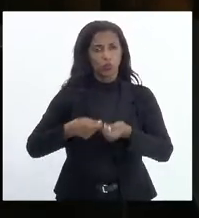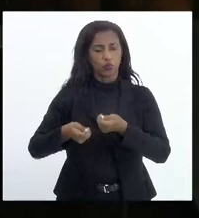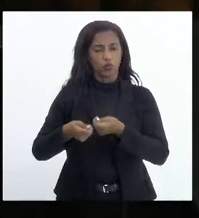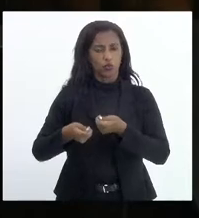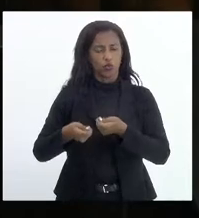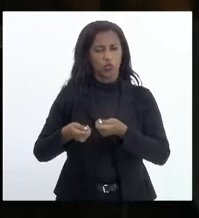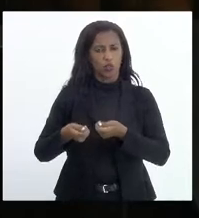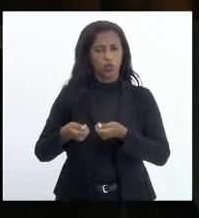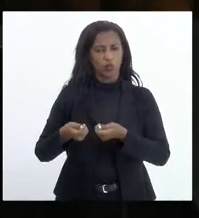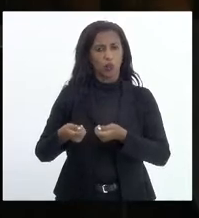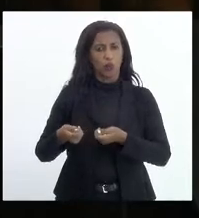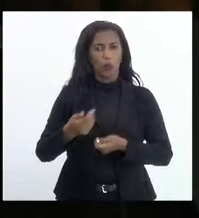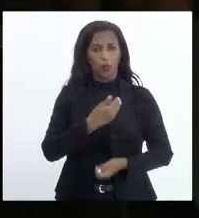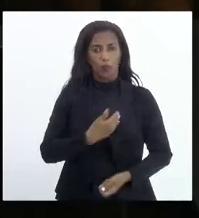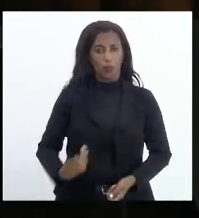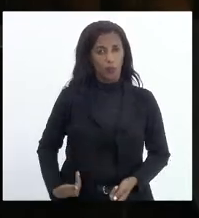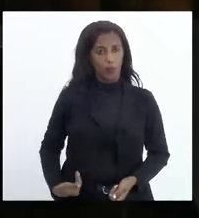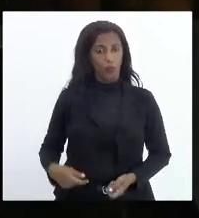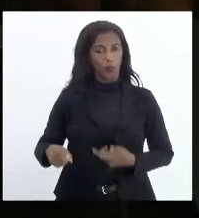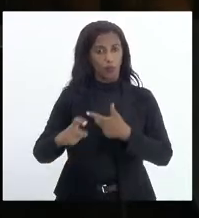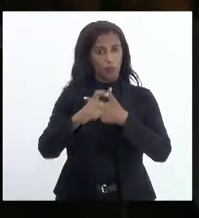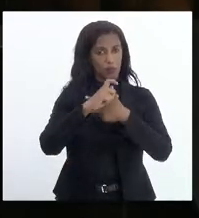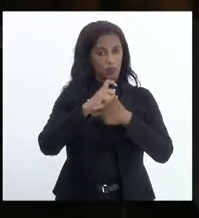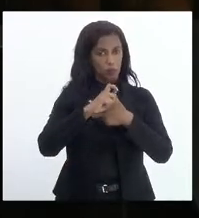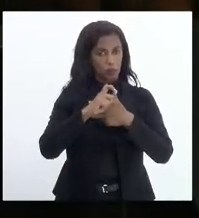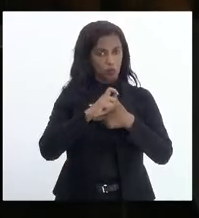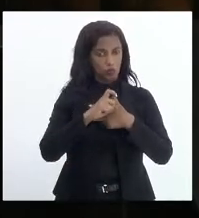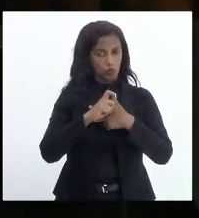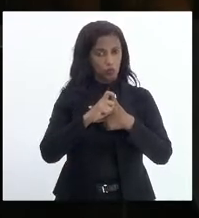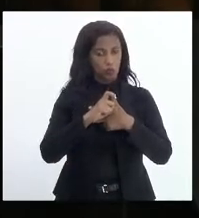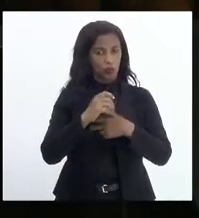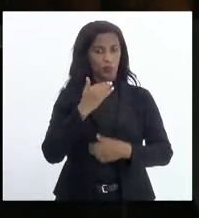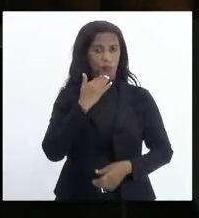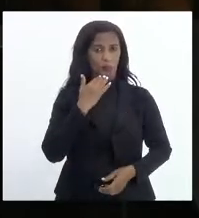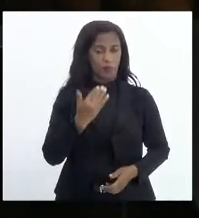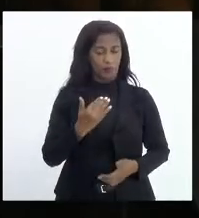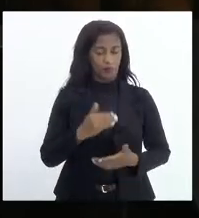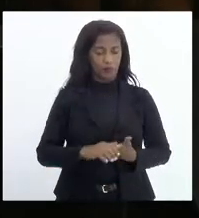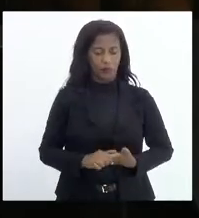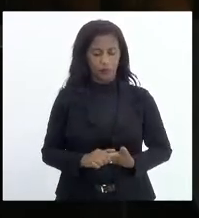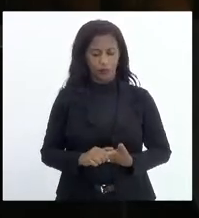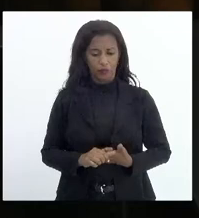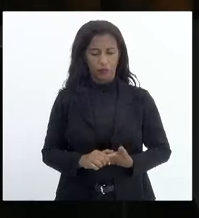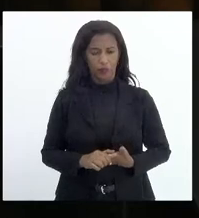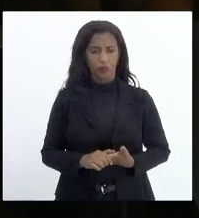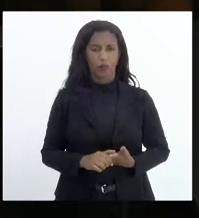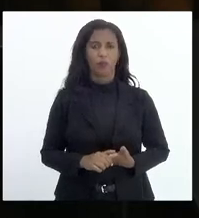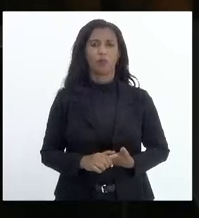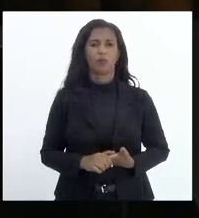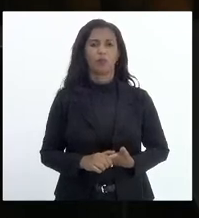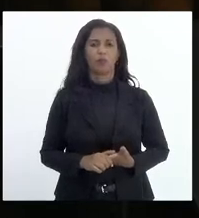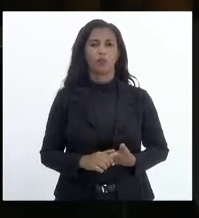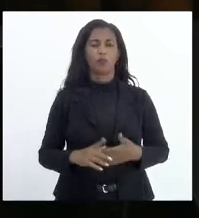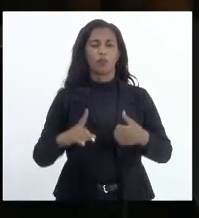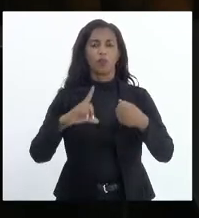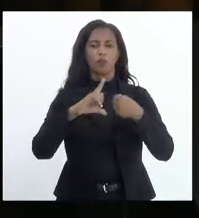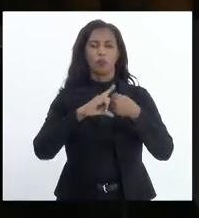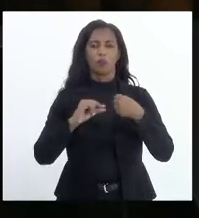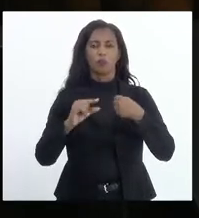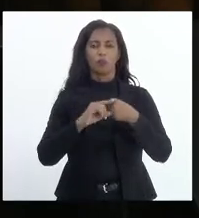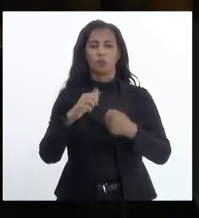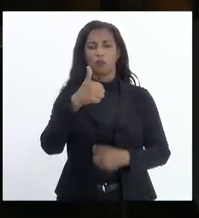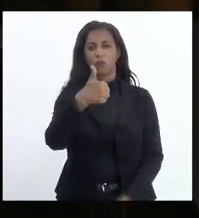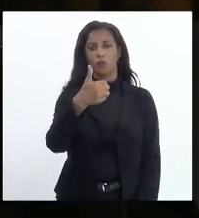executivo eu requeiro nos com fulcro no artigo